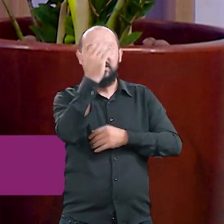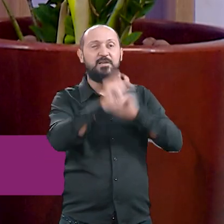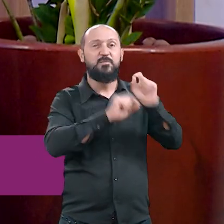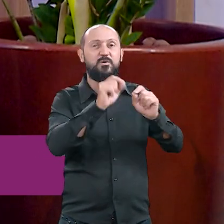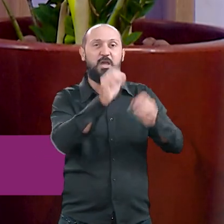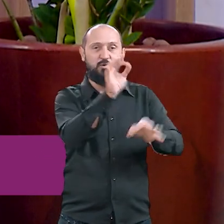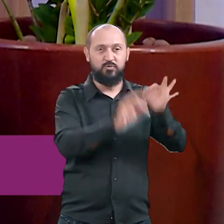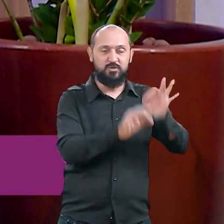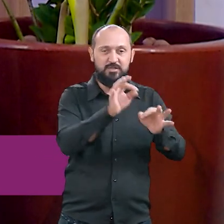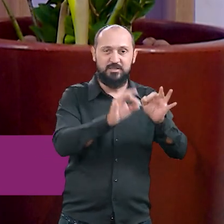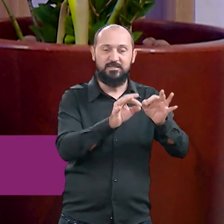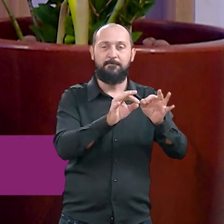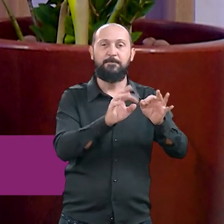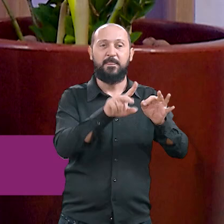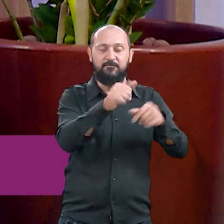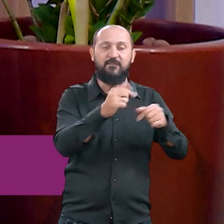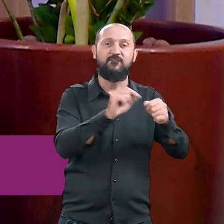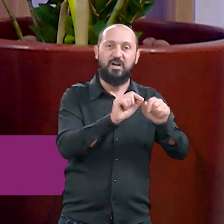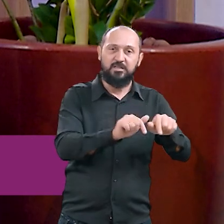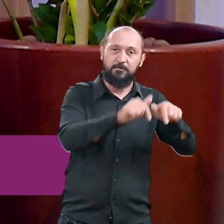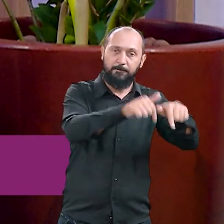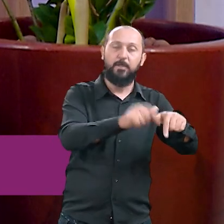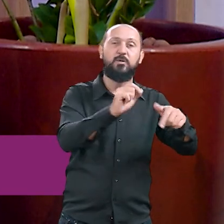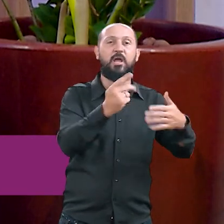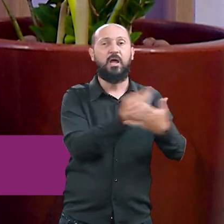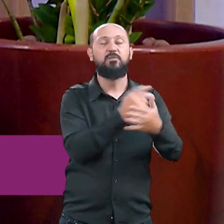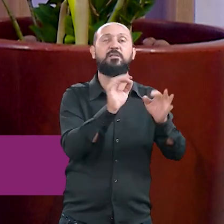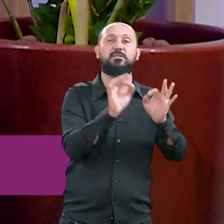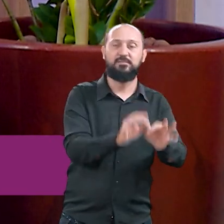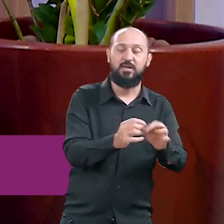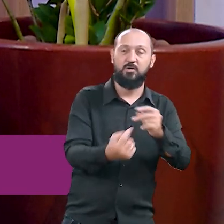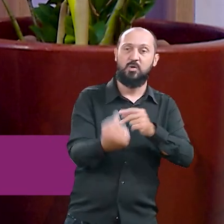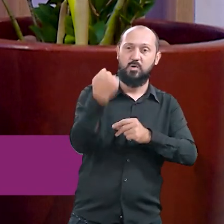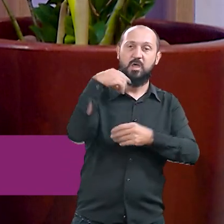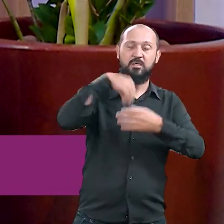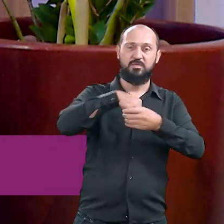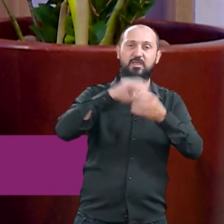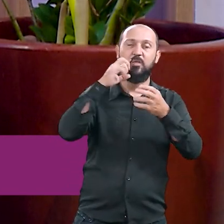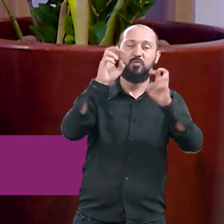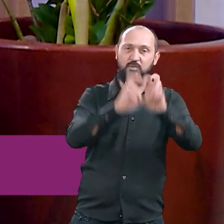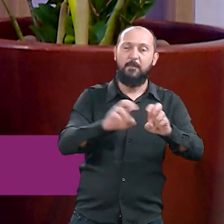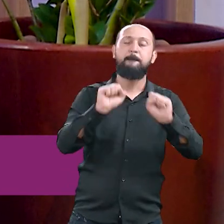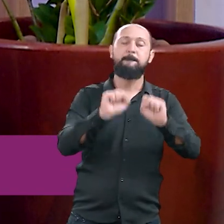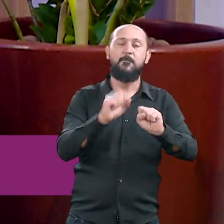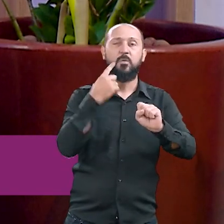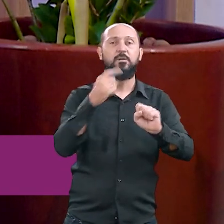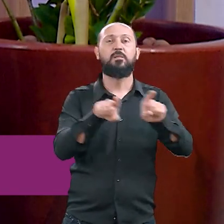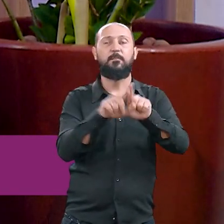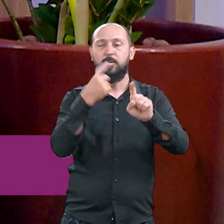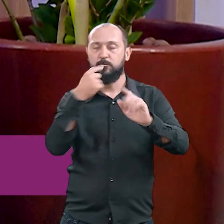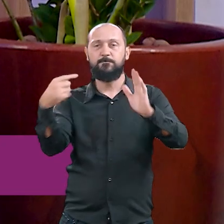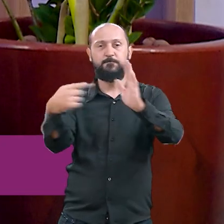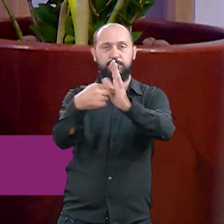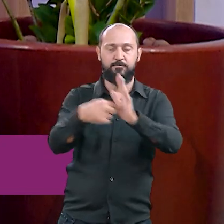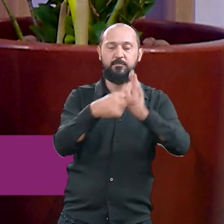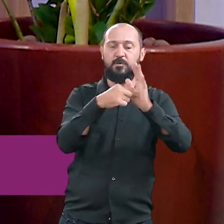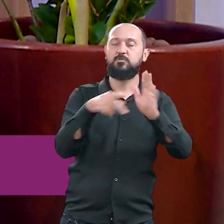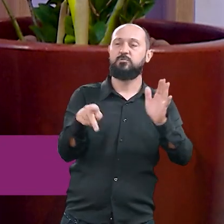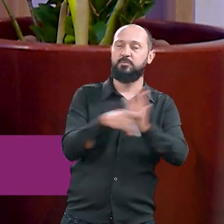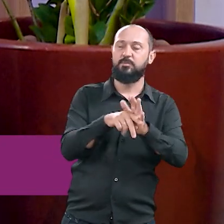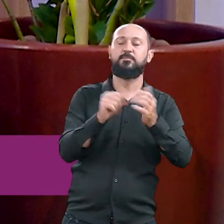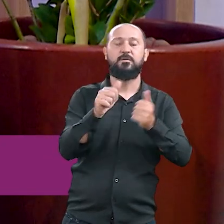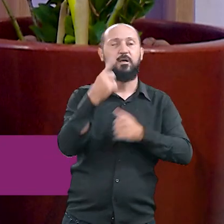TRE e nacionalmente do TSE. O que os tribunais eleitorais estão tentando fazer é criar mecanismos, por exemplo, esse